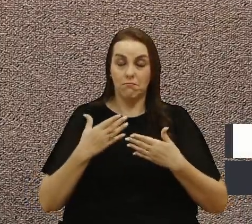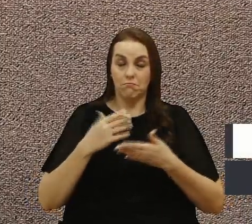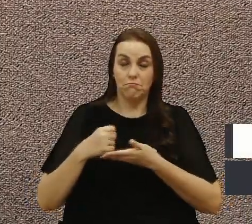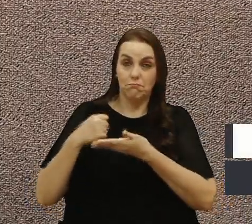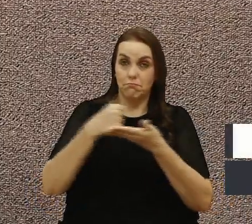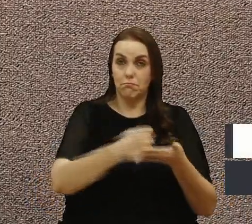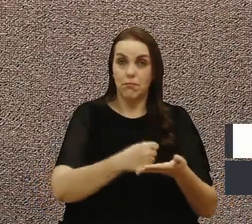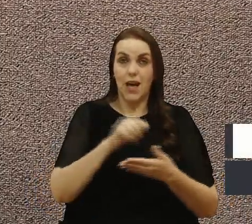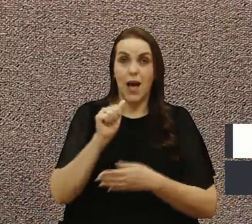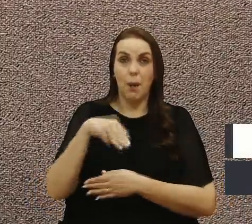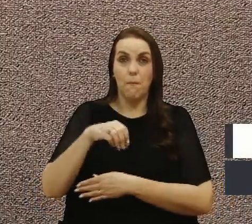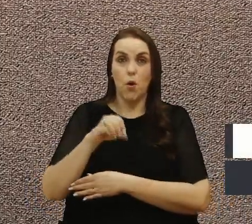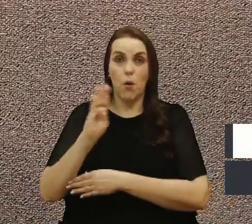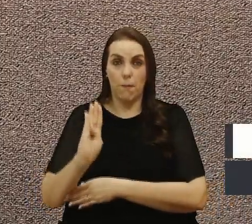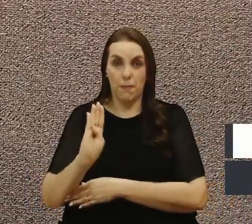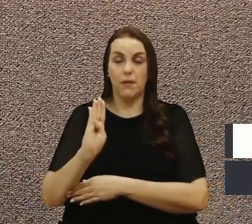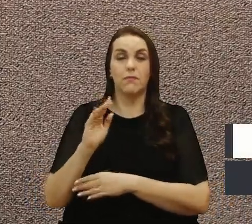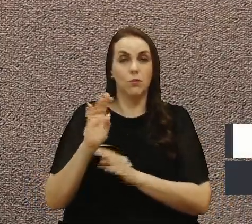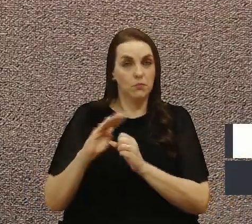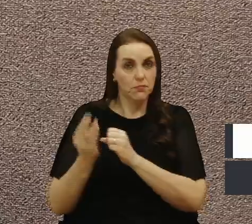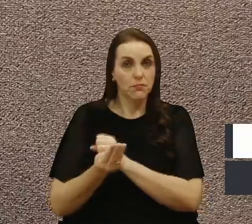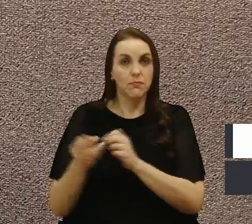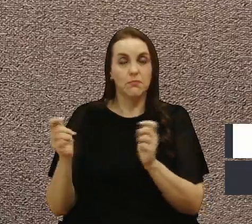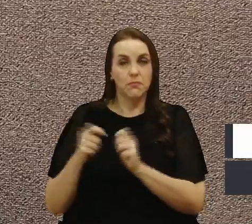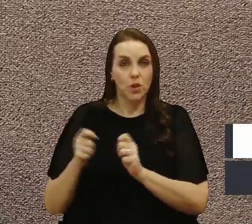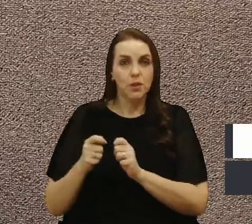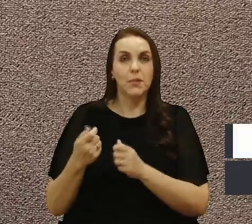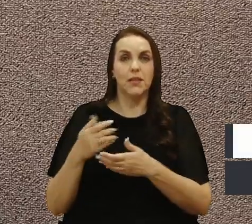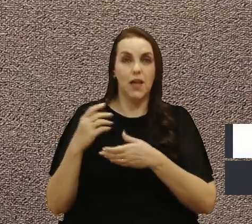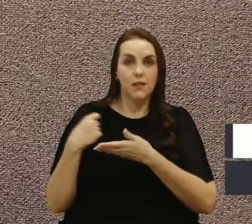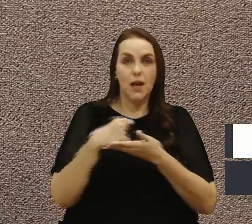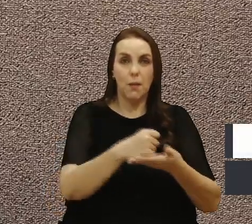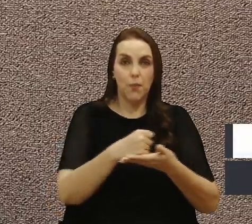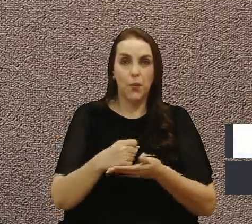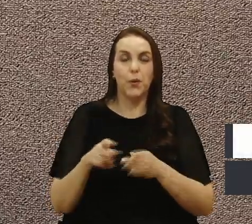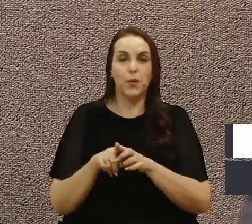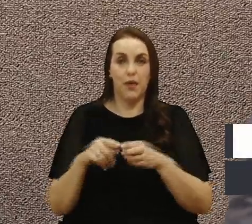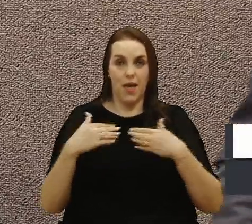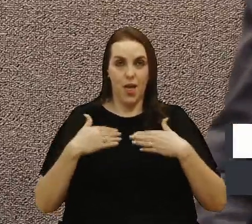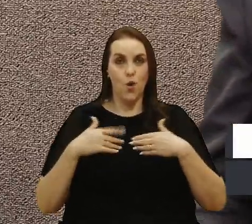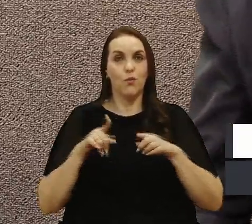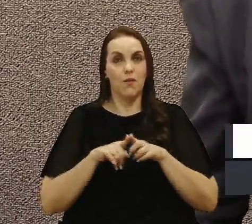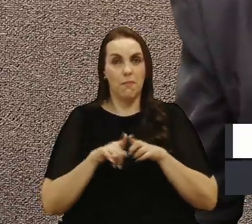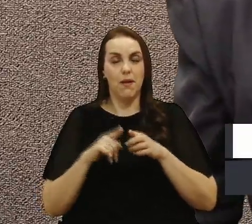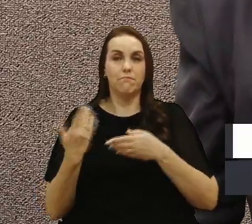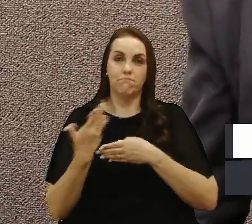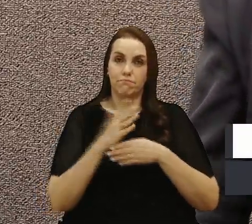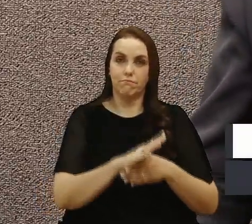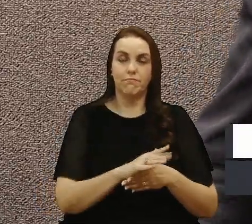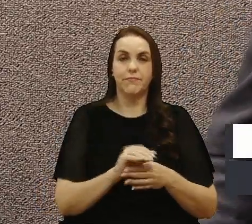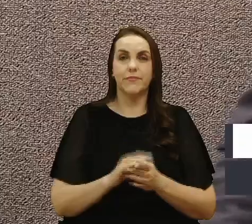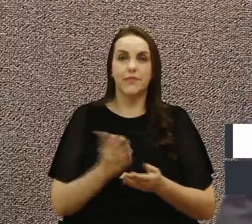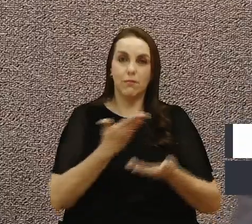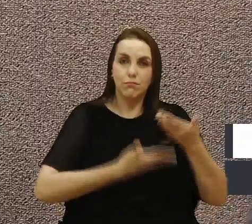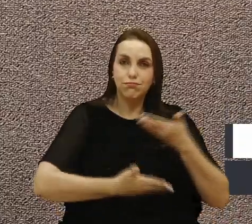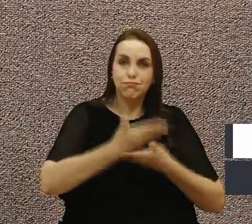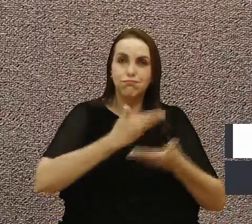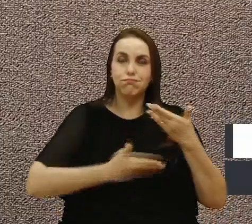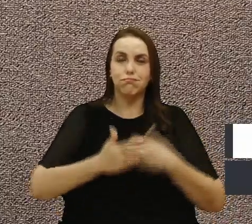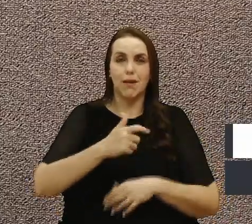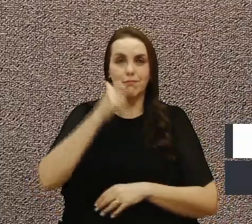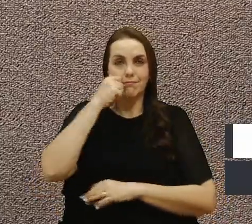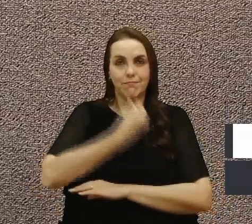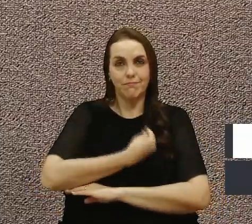bairro, conte com esse vereador e onde há partilha, há a presença de Deus. Comunidade é lugar